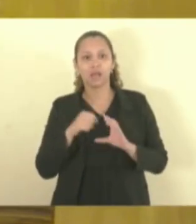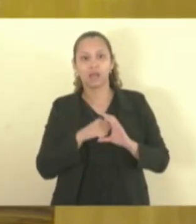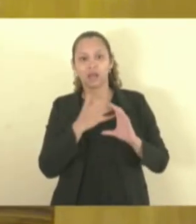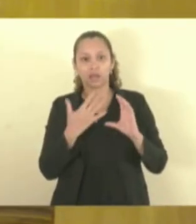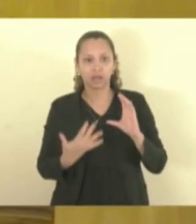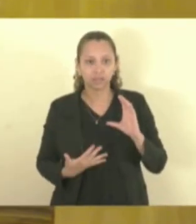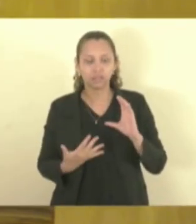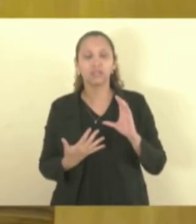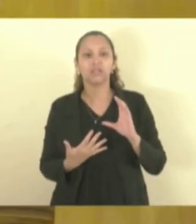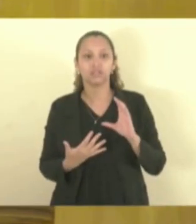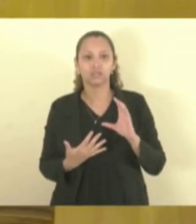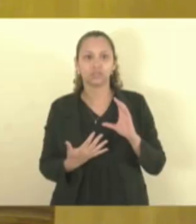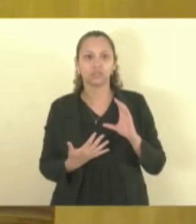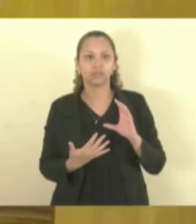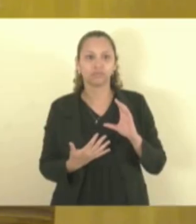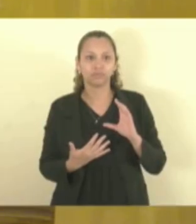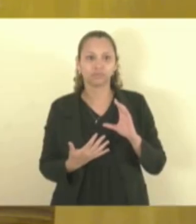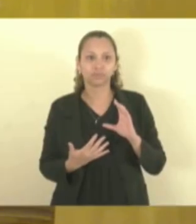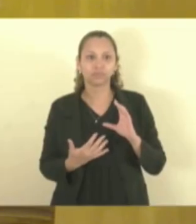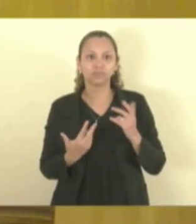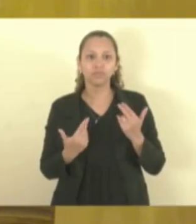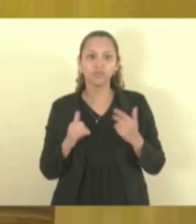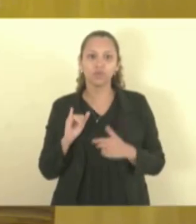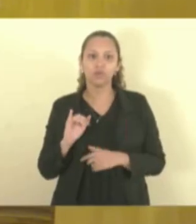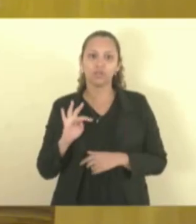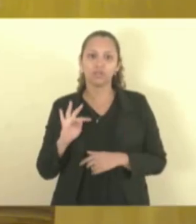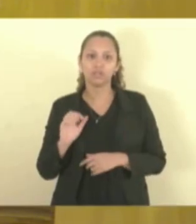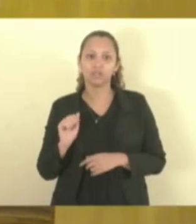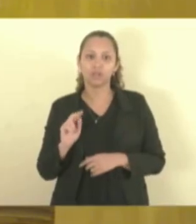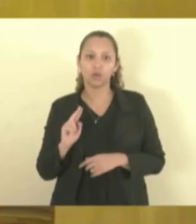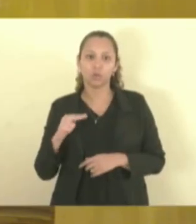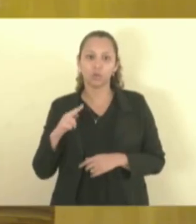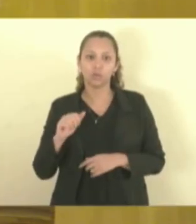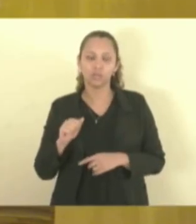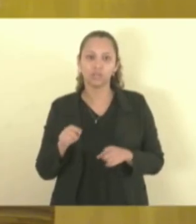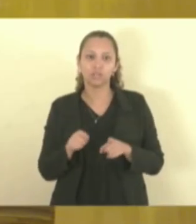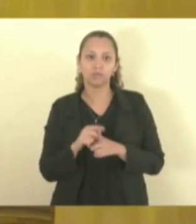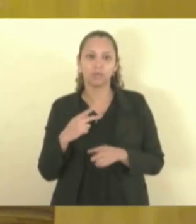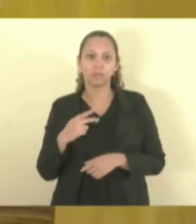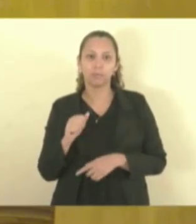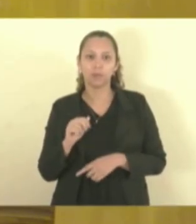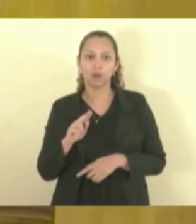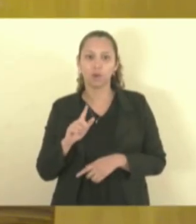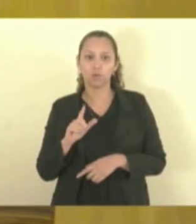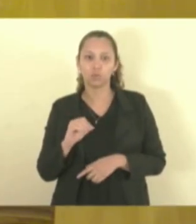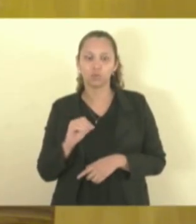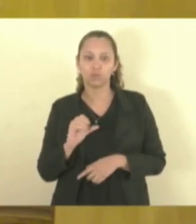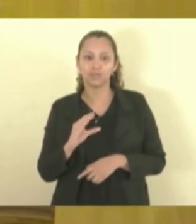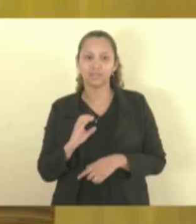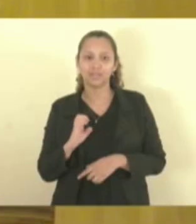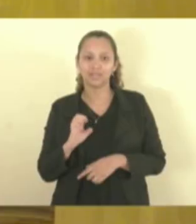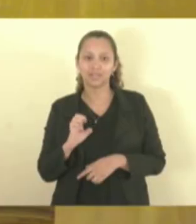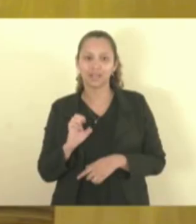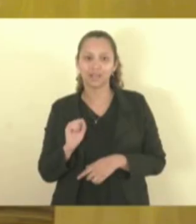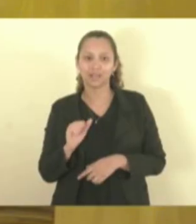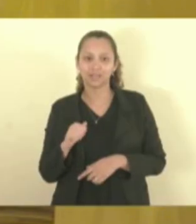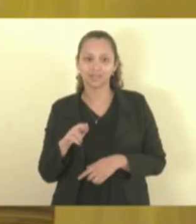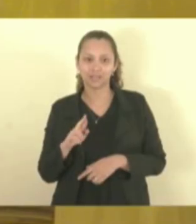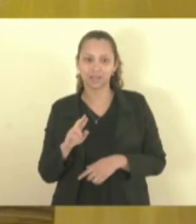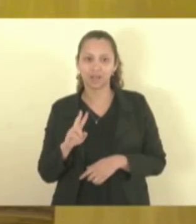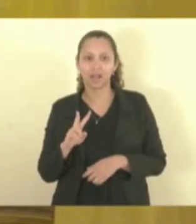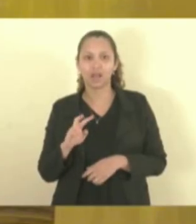das unidades de conservação costeira, como Itaúnas e Paulo César Vinha, né? E são ecossistemas muito importantes, são